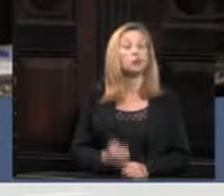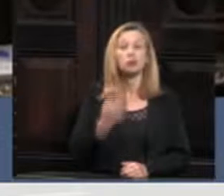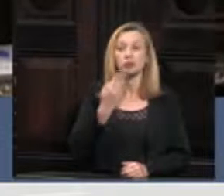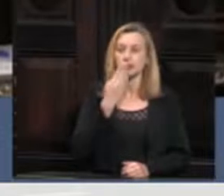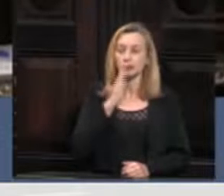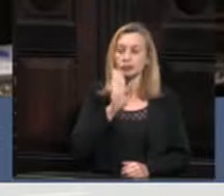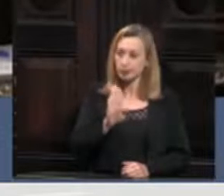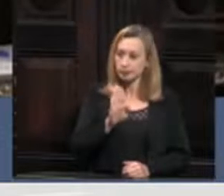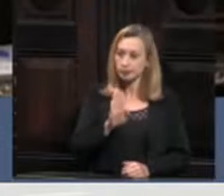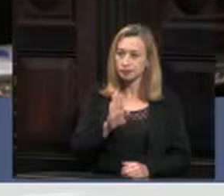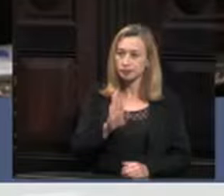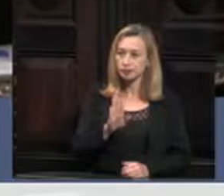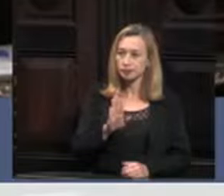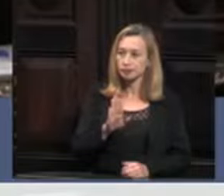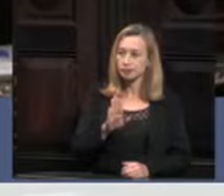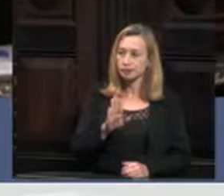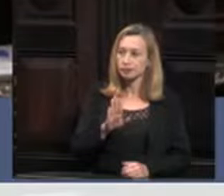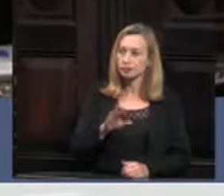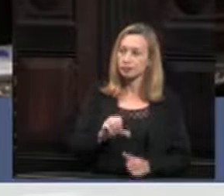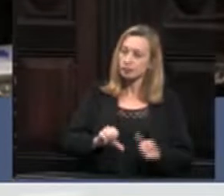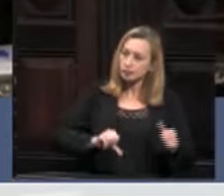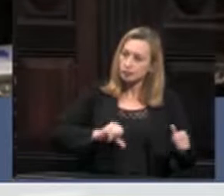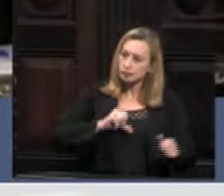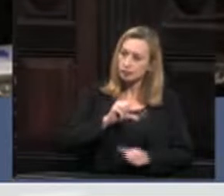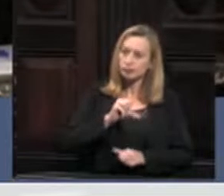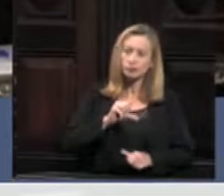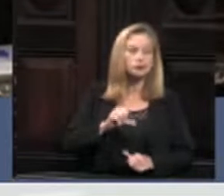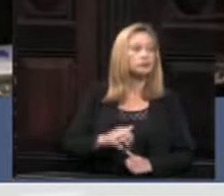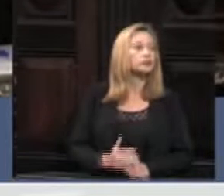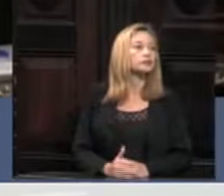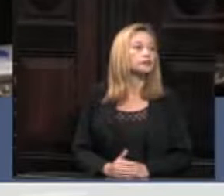comprometido com esta transição,